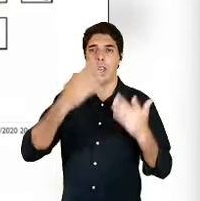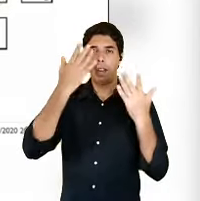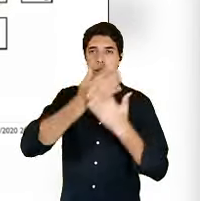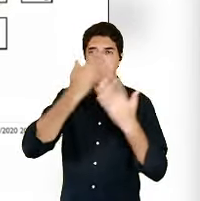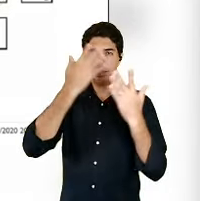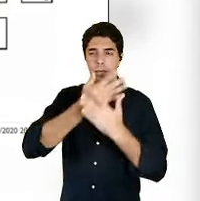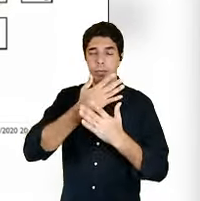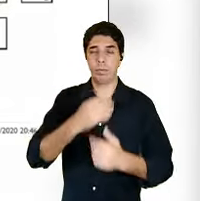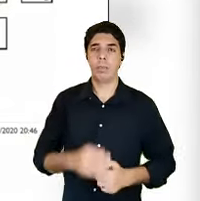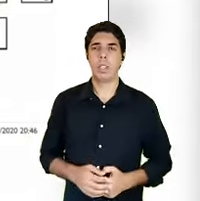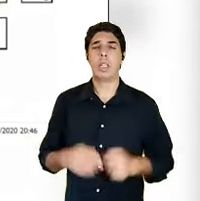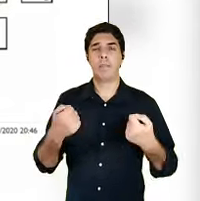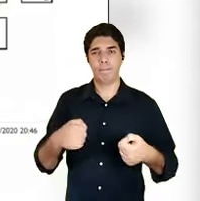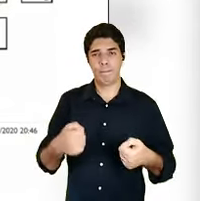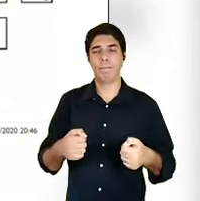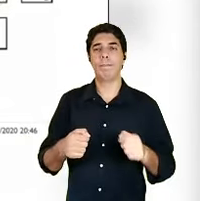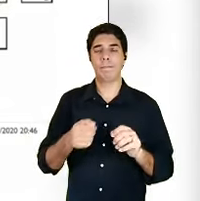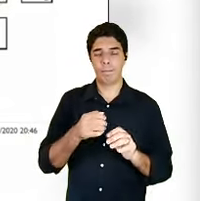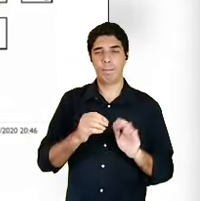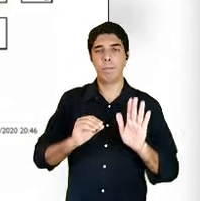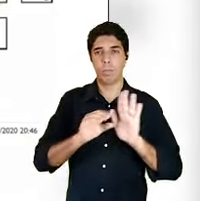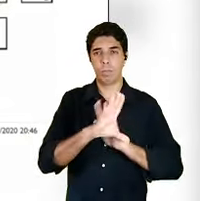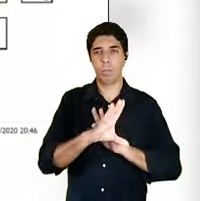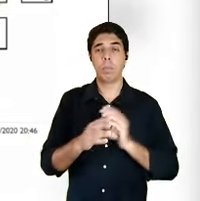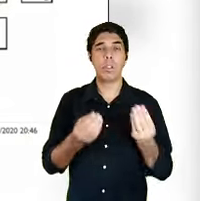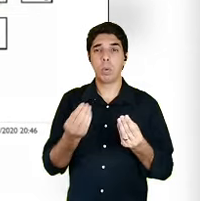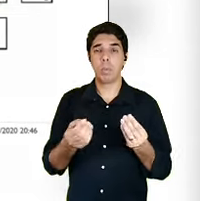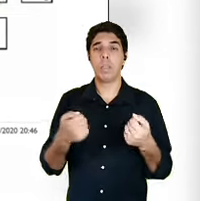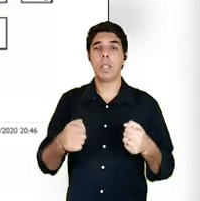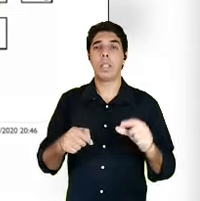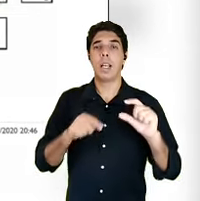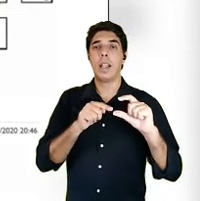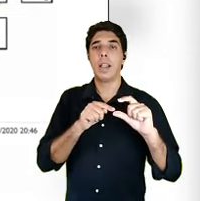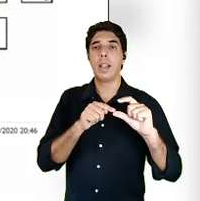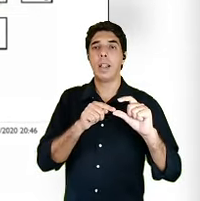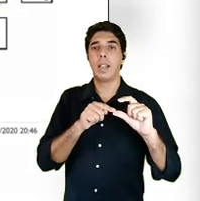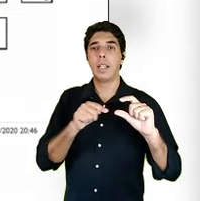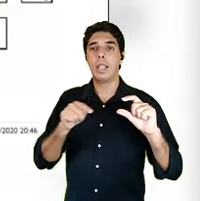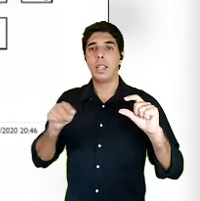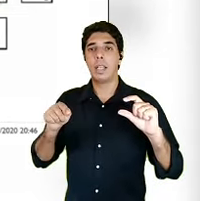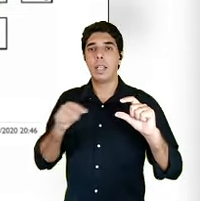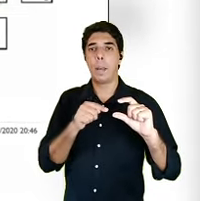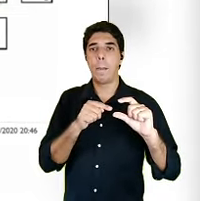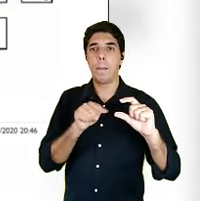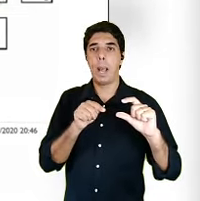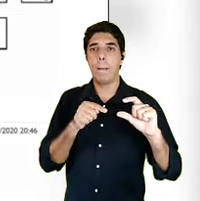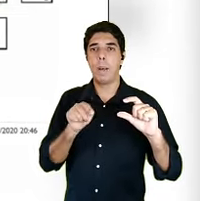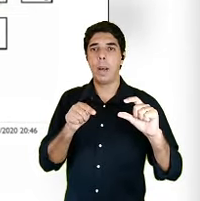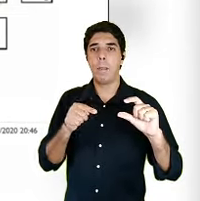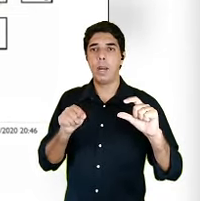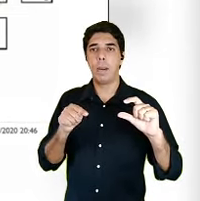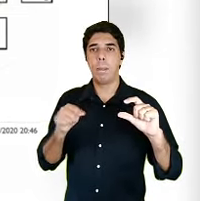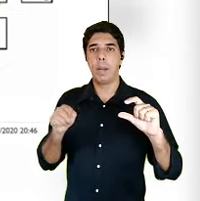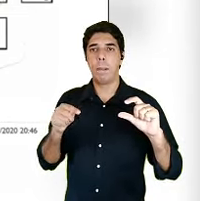representadas nas vistas, só que por linhas tracejadas. Então, veja aqui, por exemplo, na minha vista